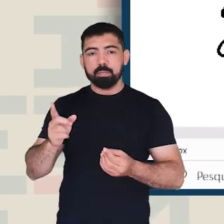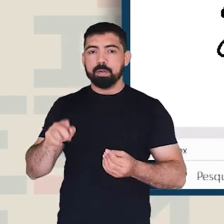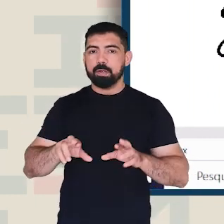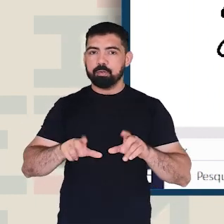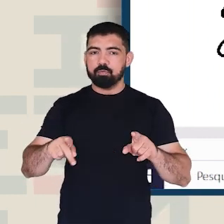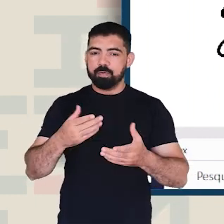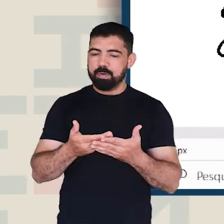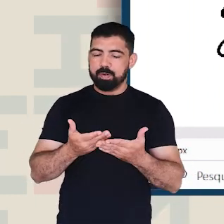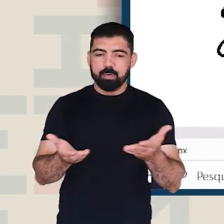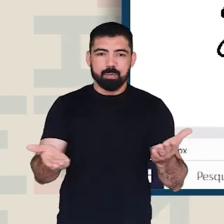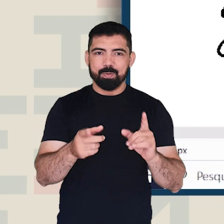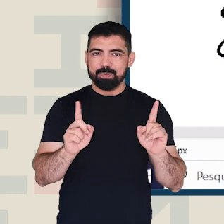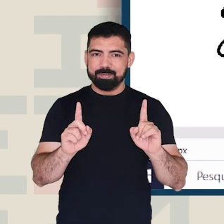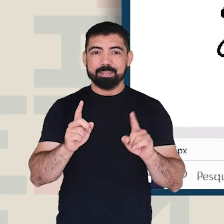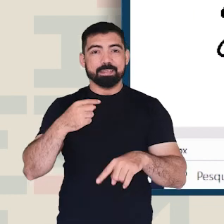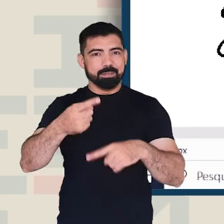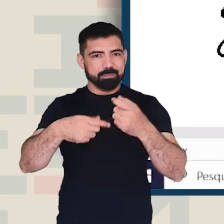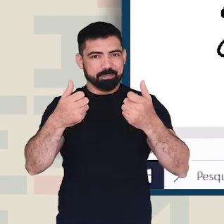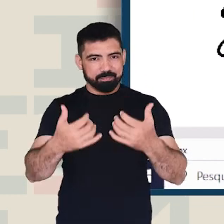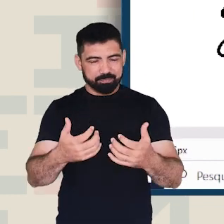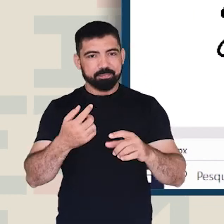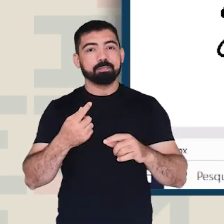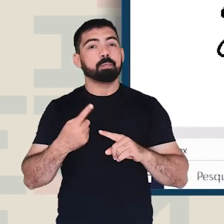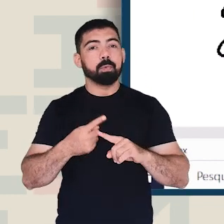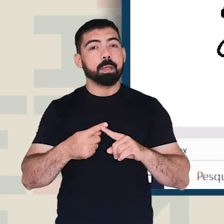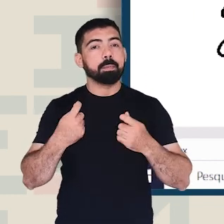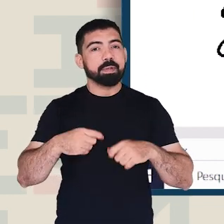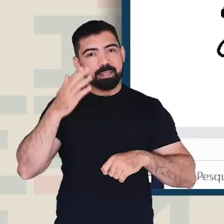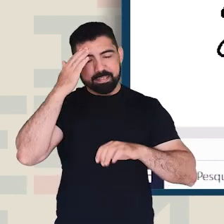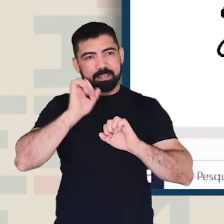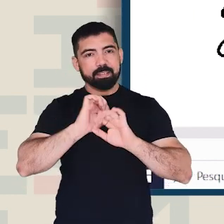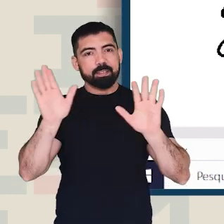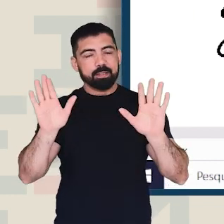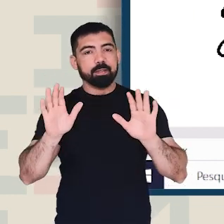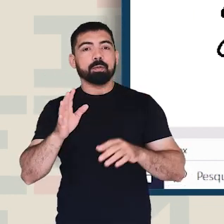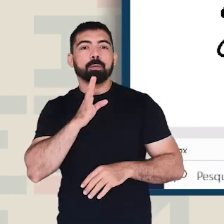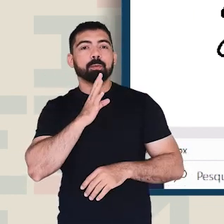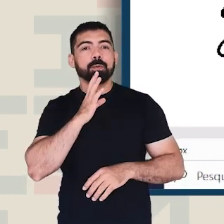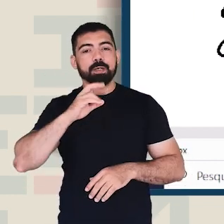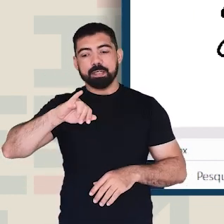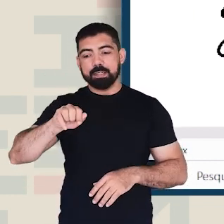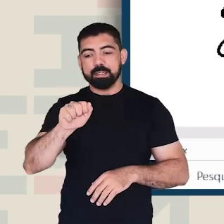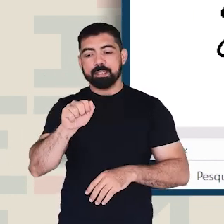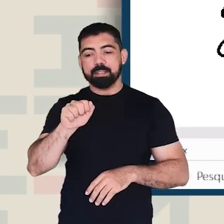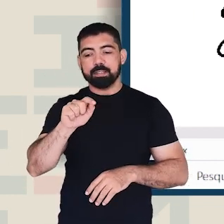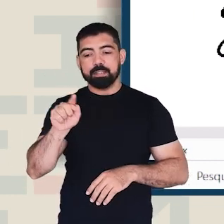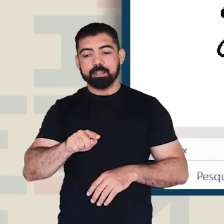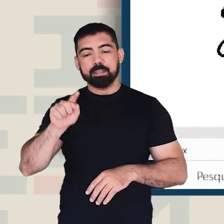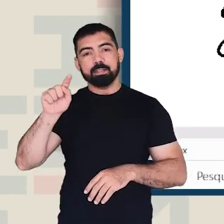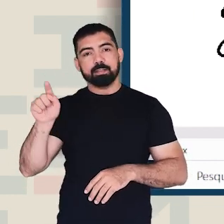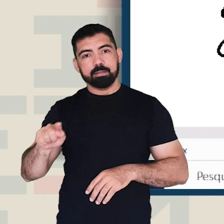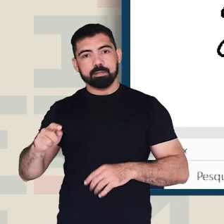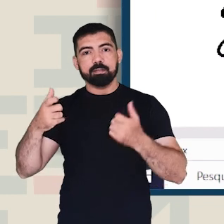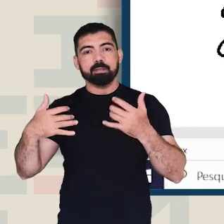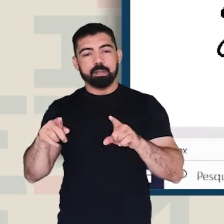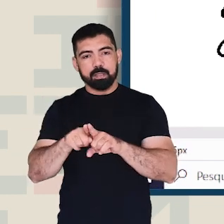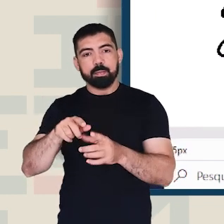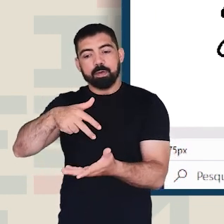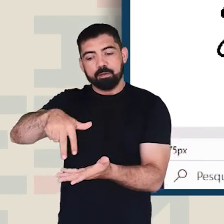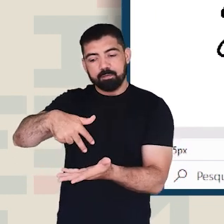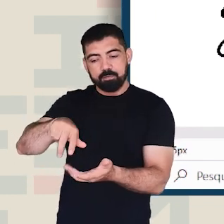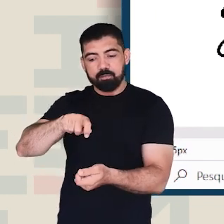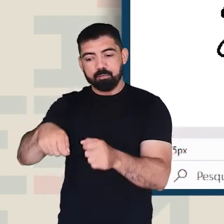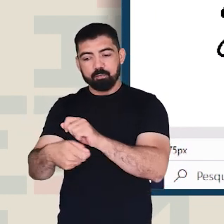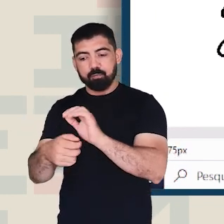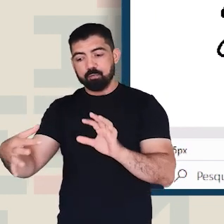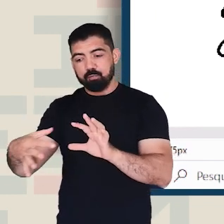caso para falar sobre isso agora, porque para isso você teria que entender, ter uma noção sobre jazz. Tendo noção sobre jazz, aí eu vou falar sobre a valsa,